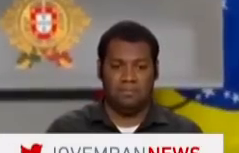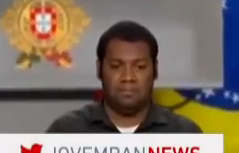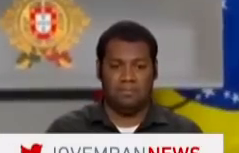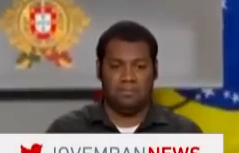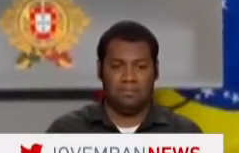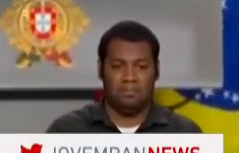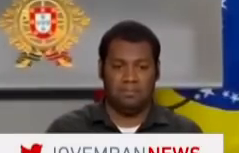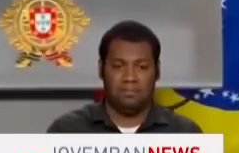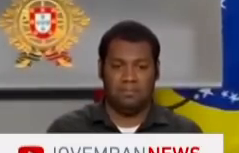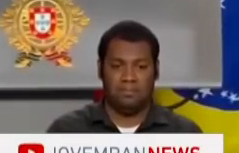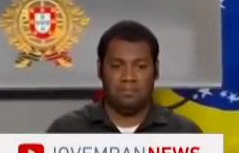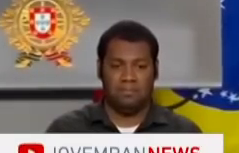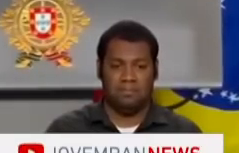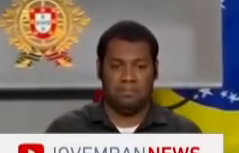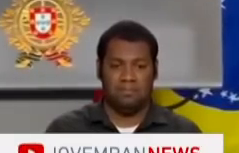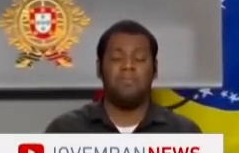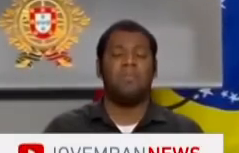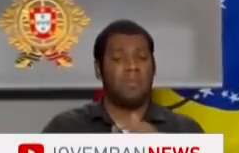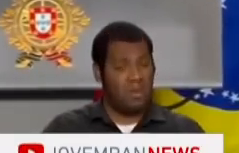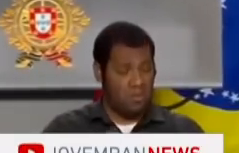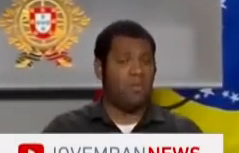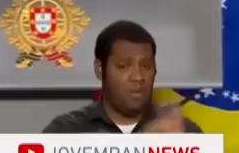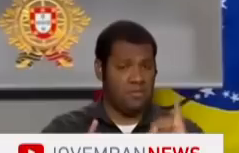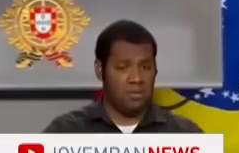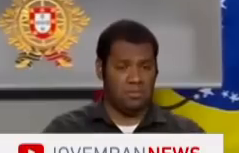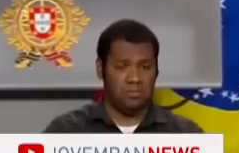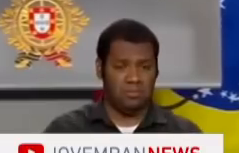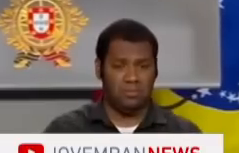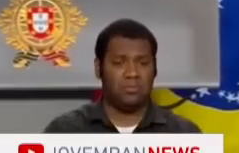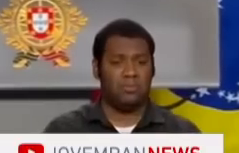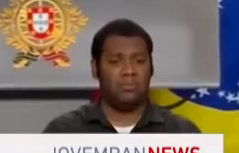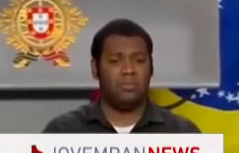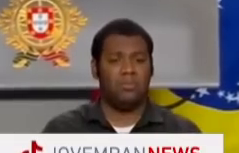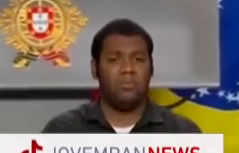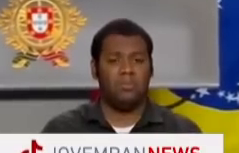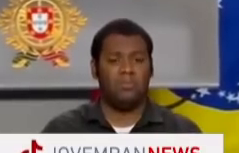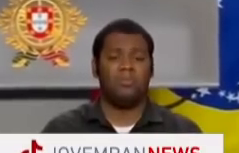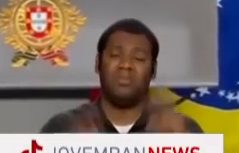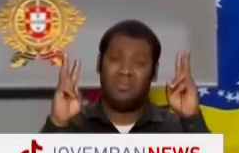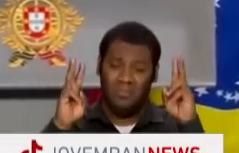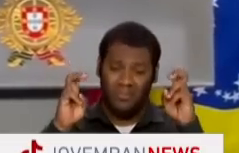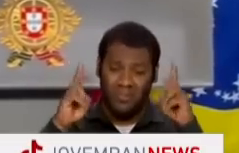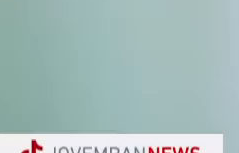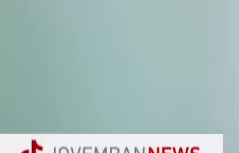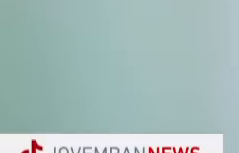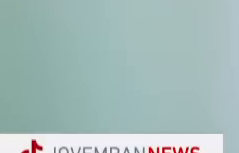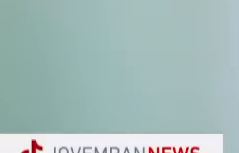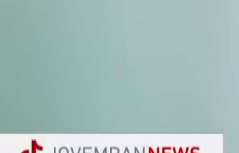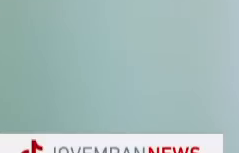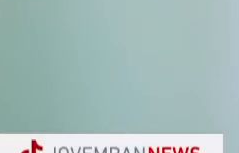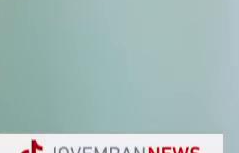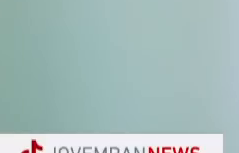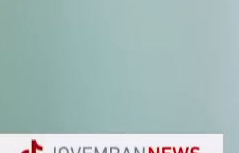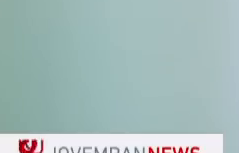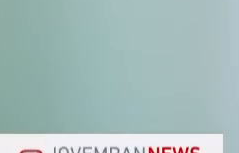avião comercial militar que a gente tem aqui na América do Sul, fabricado exatamente pela Embraer, o